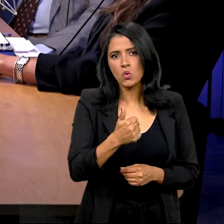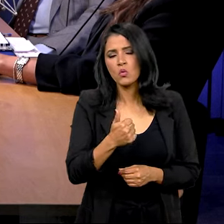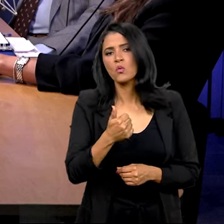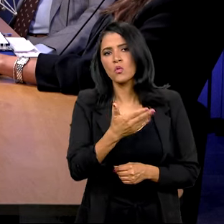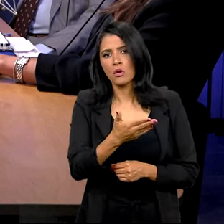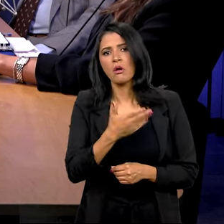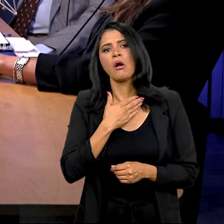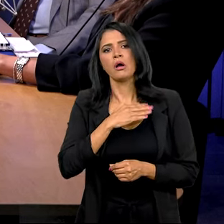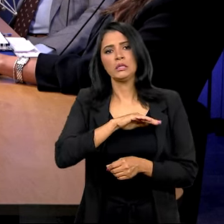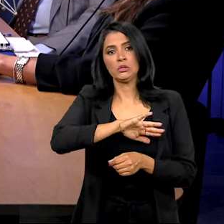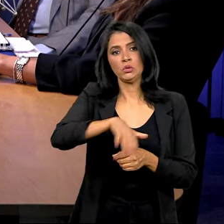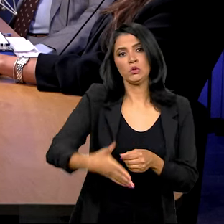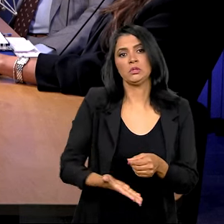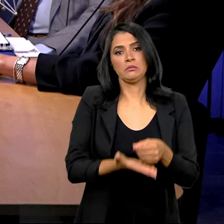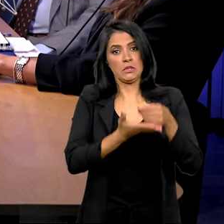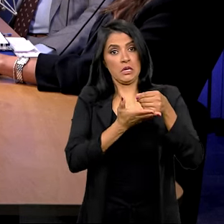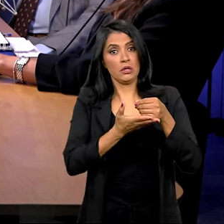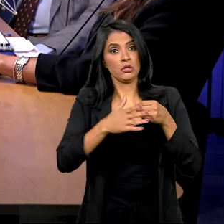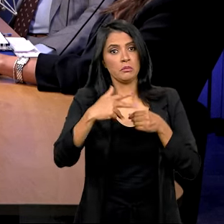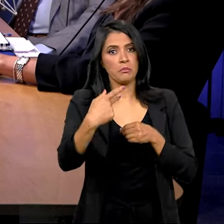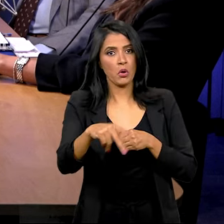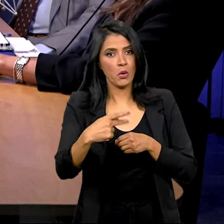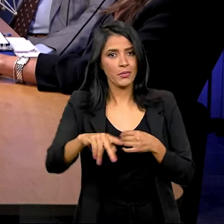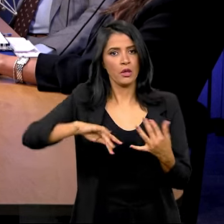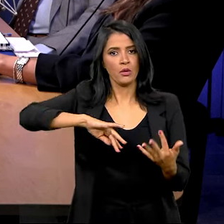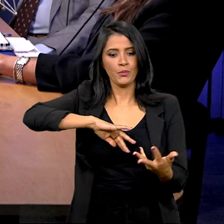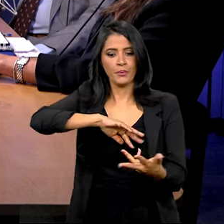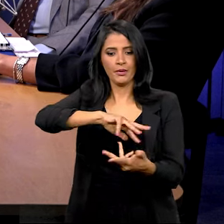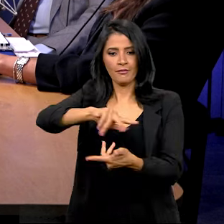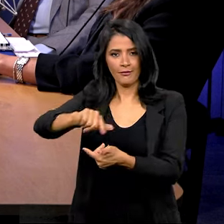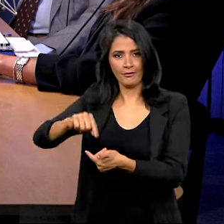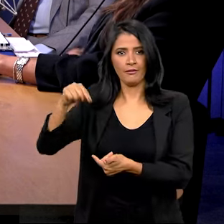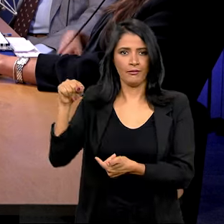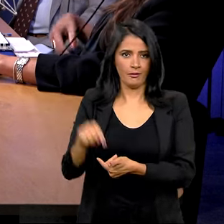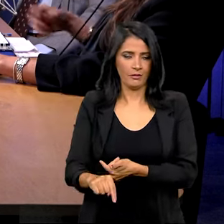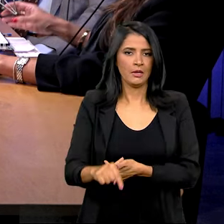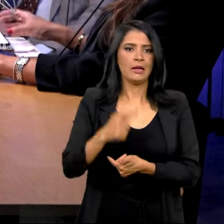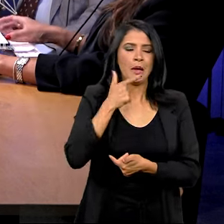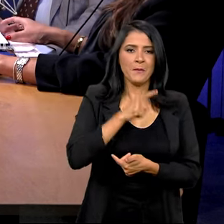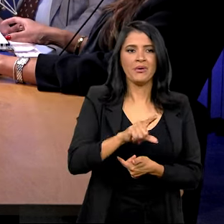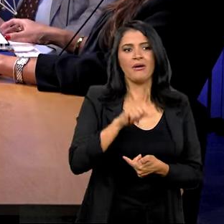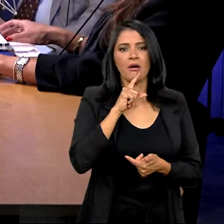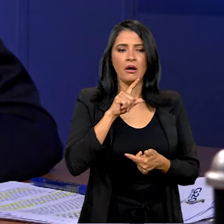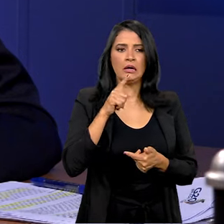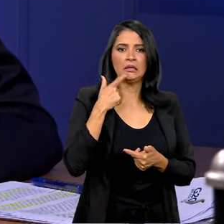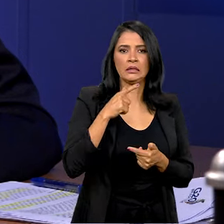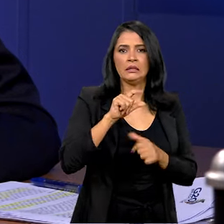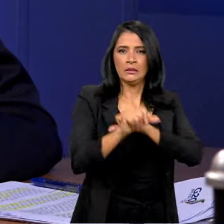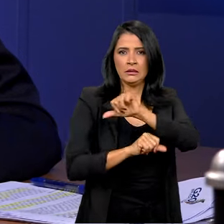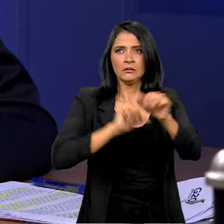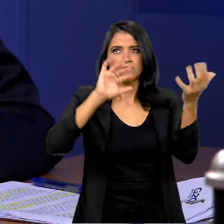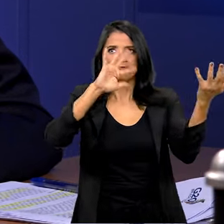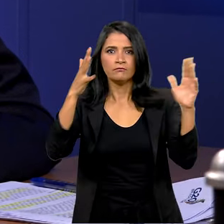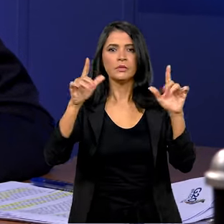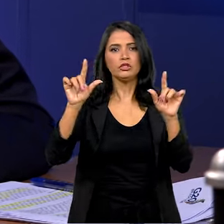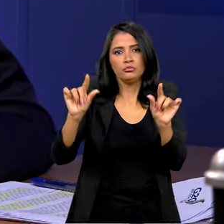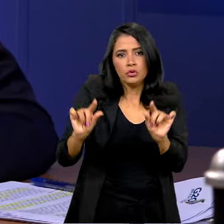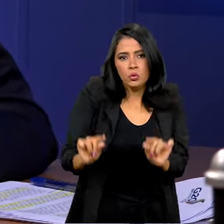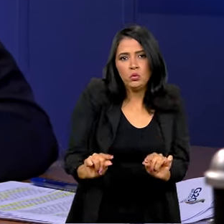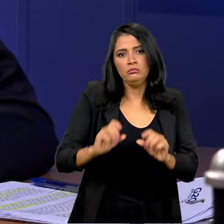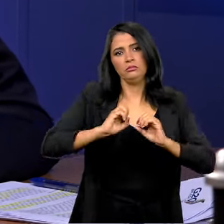eh a sustentabilidade do planeta terra para minimizar e mitigar efeitos de mudanças